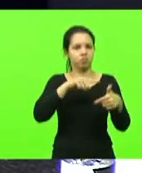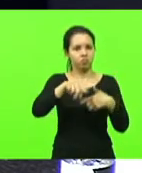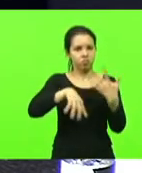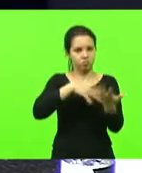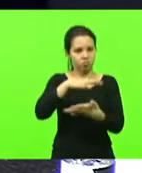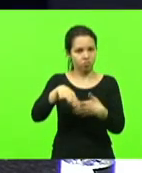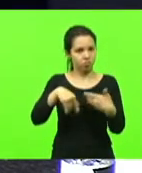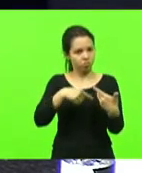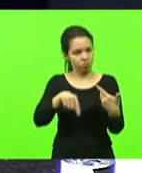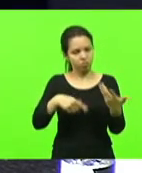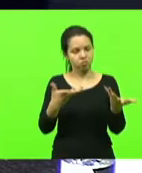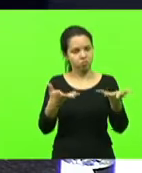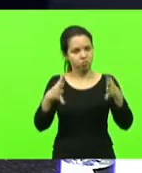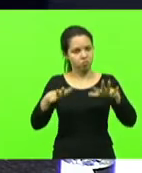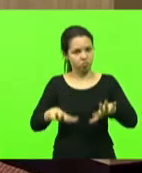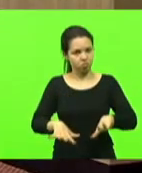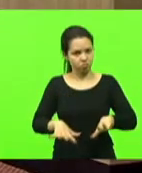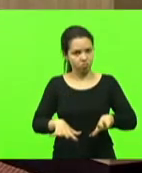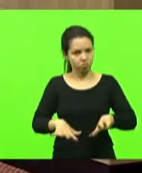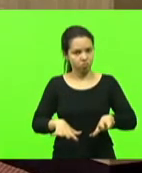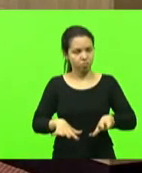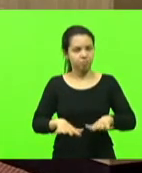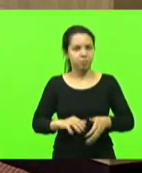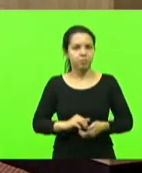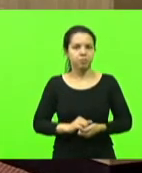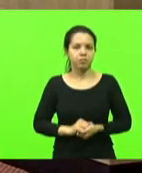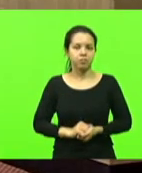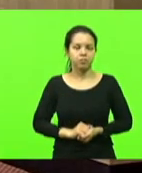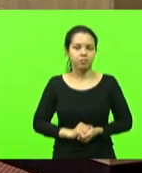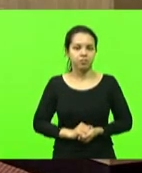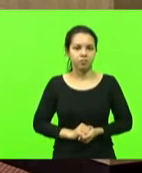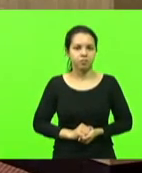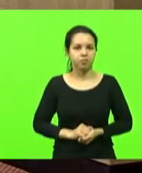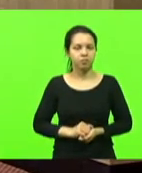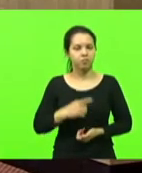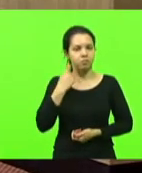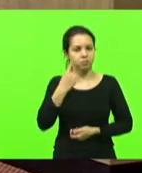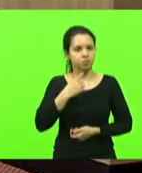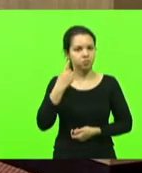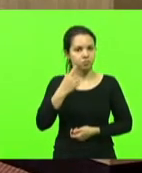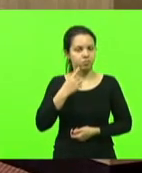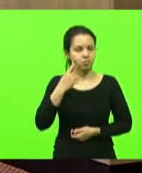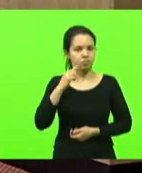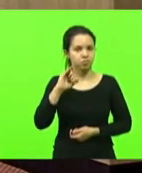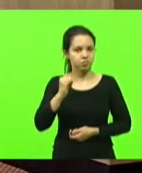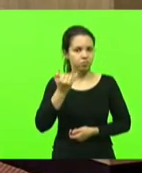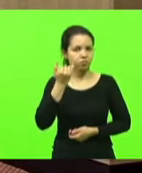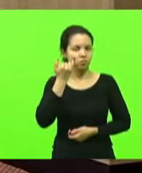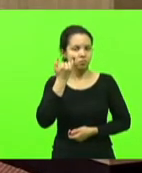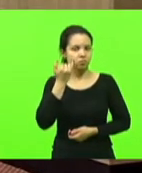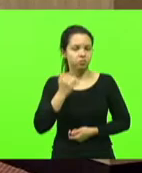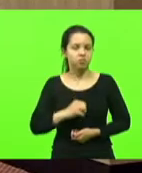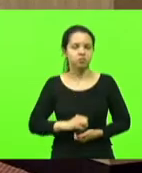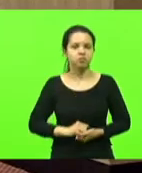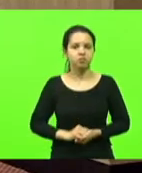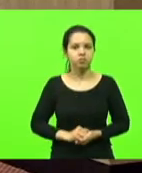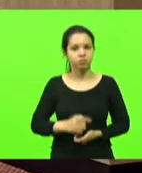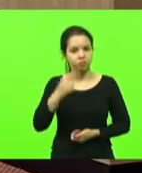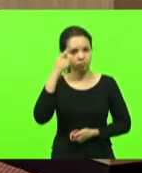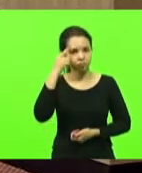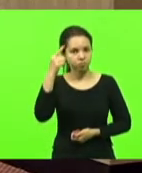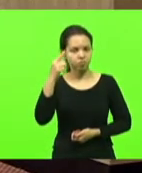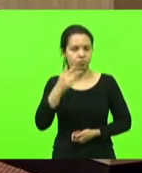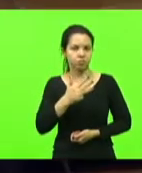essa casa. Presidente, presidente. Deputado Sérgio Lima. Deputado Jessé Lopes. Só para lembrar que o Lula, ele não